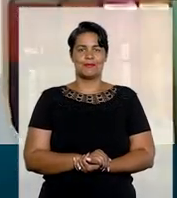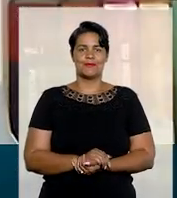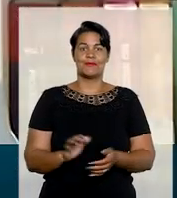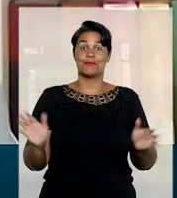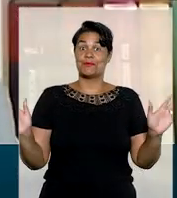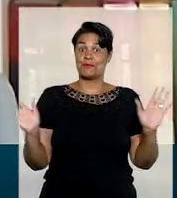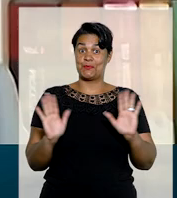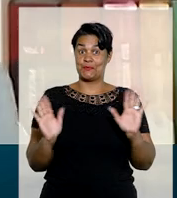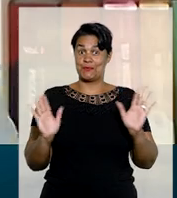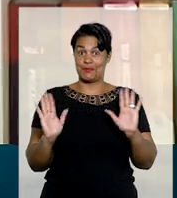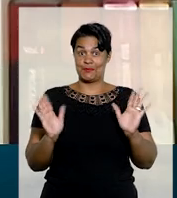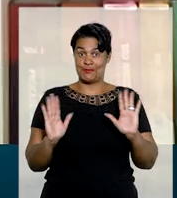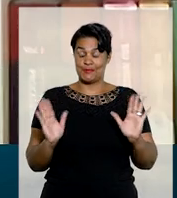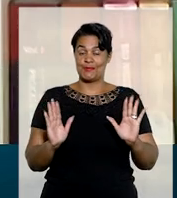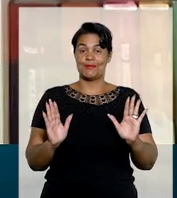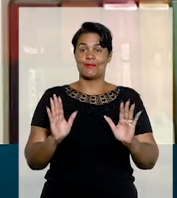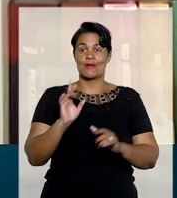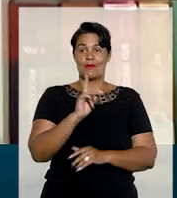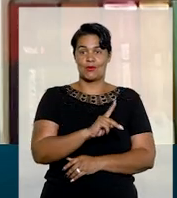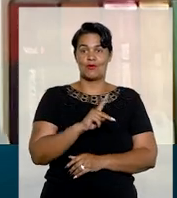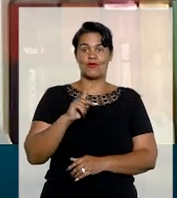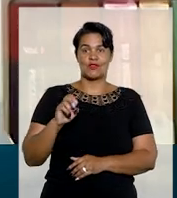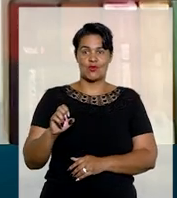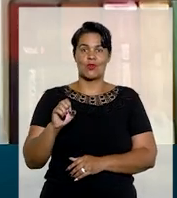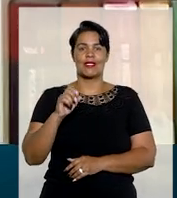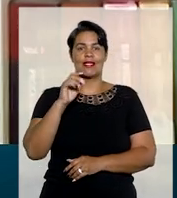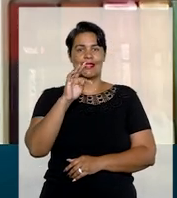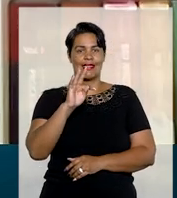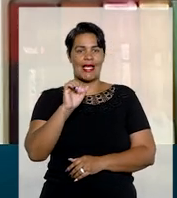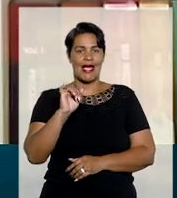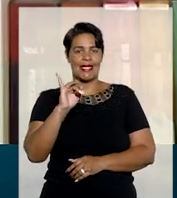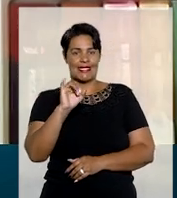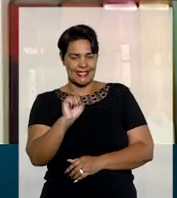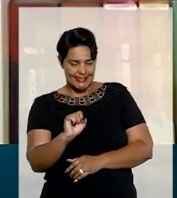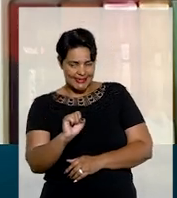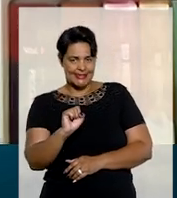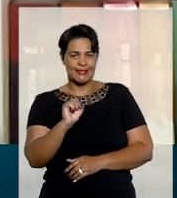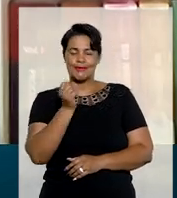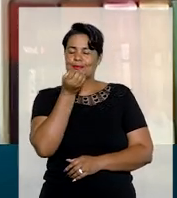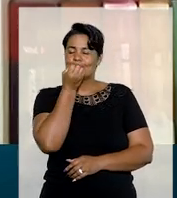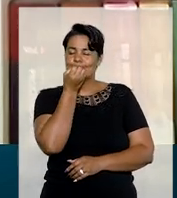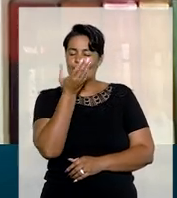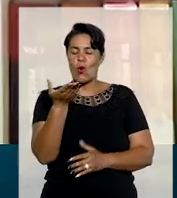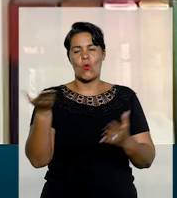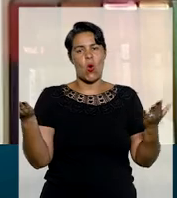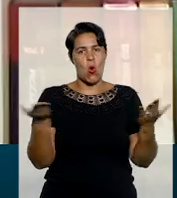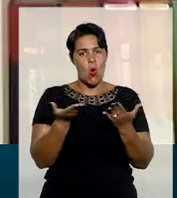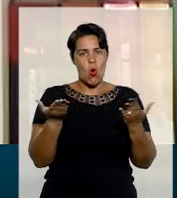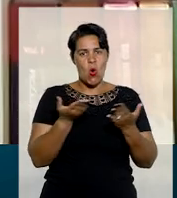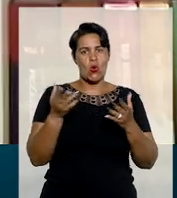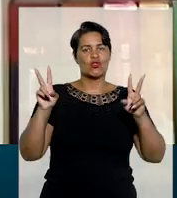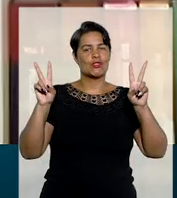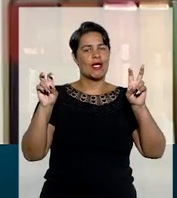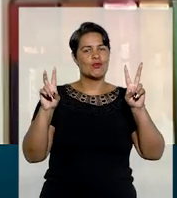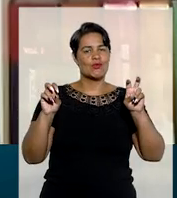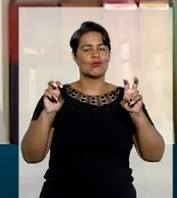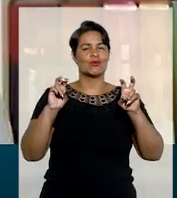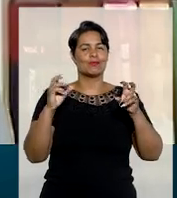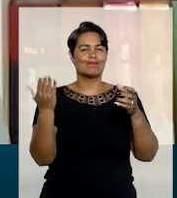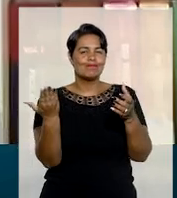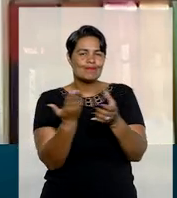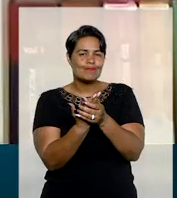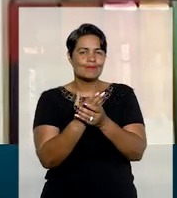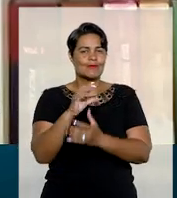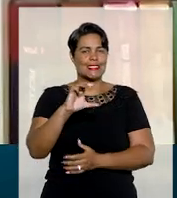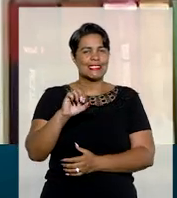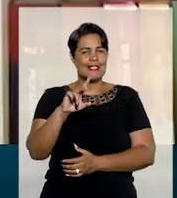Olá, Fátima. Olá, professora Thaís. Que alegria estar com vocês hoje para a gente discutir sobre processo civil. Para mim é uma